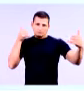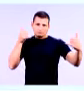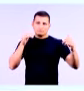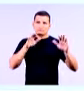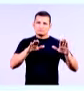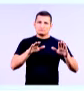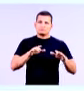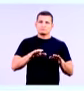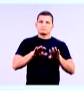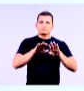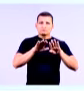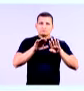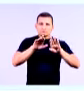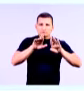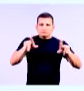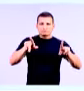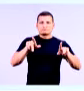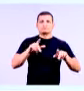infraestrutura diferente. Okay?